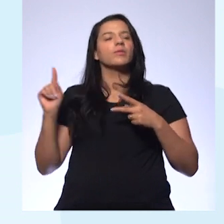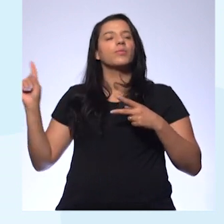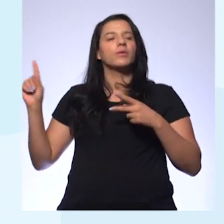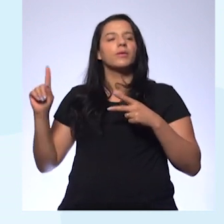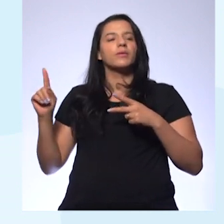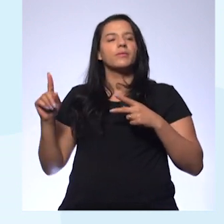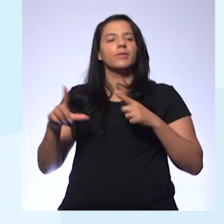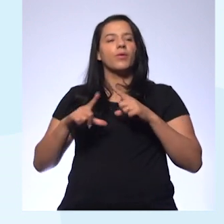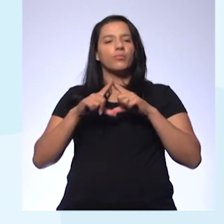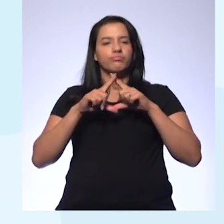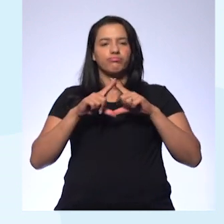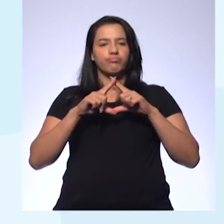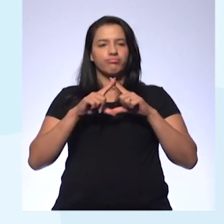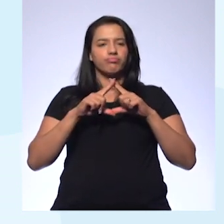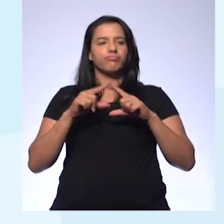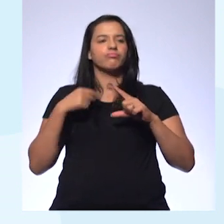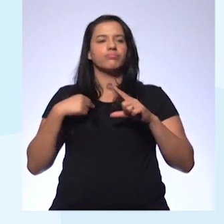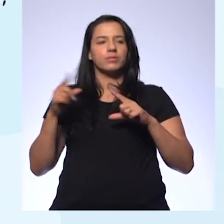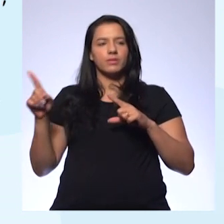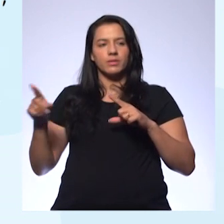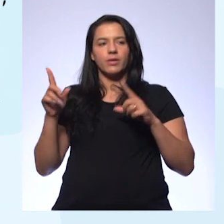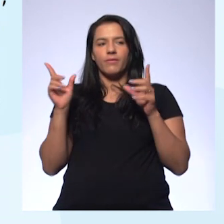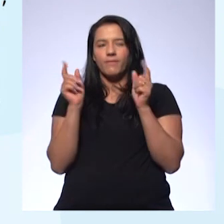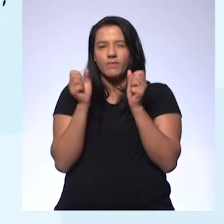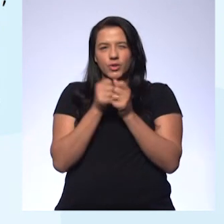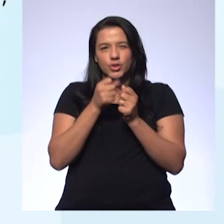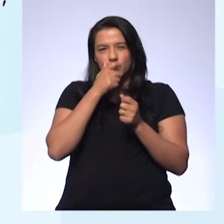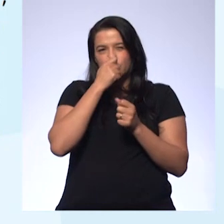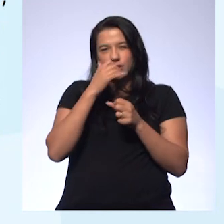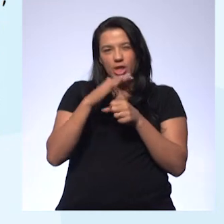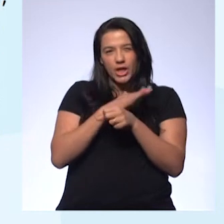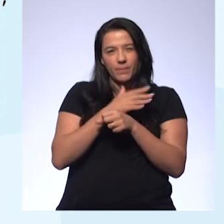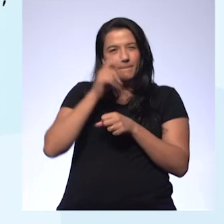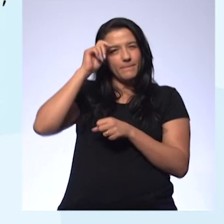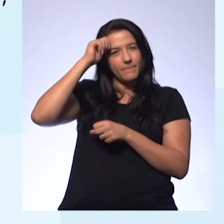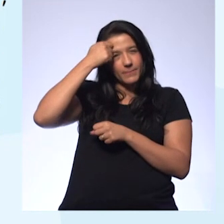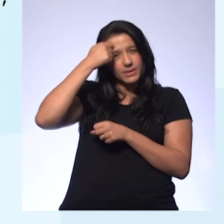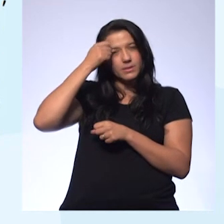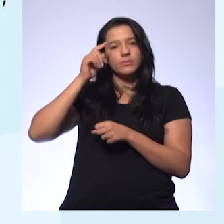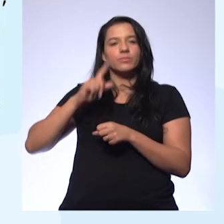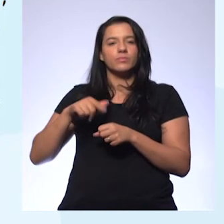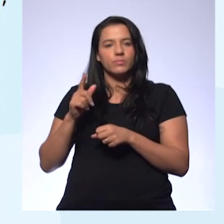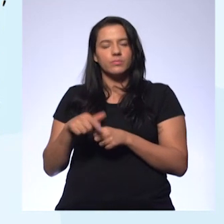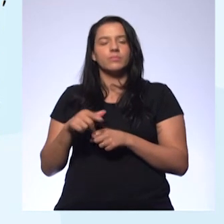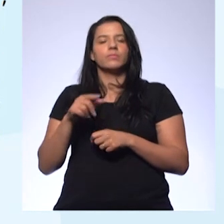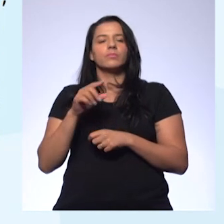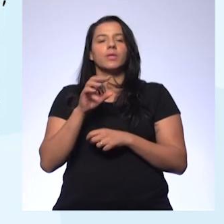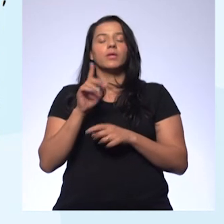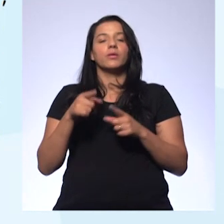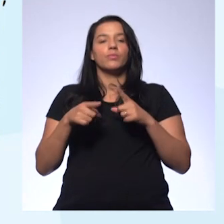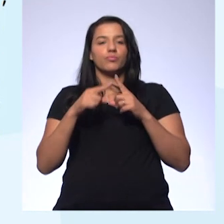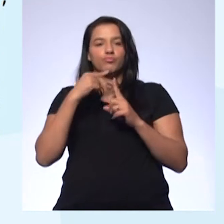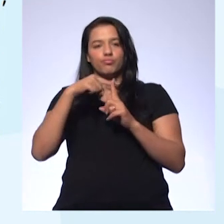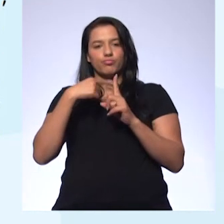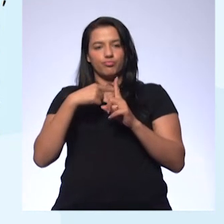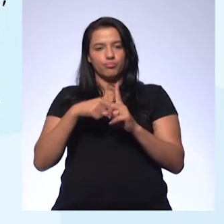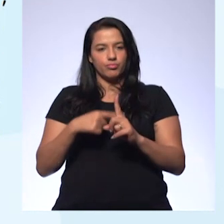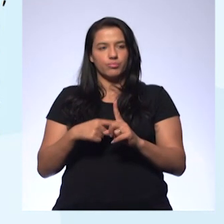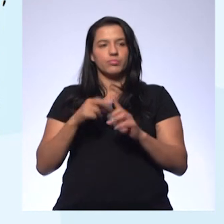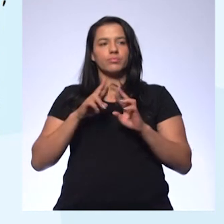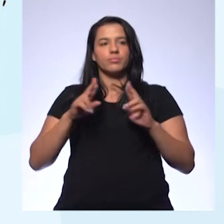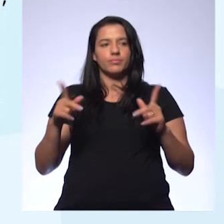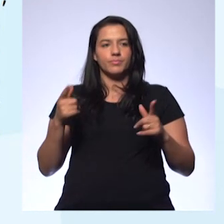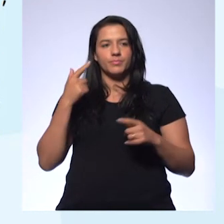ok? Perfeito, pessoal? Aí tem uma outra questão aqui do Enem, nós vamos fazer junto. Vamos ler aqui, ó. Motores de combustão